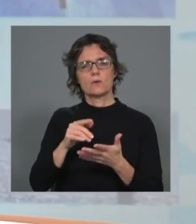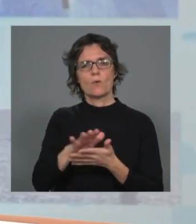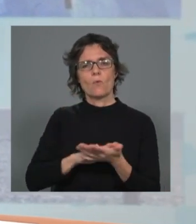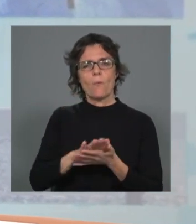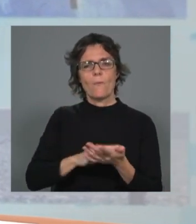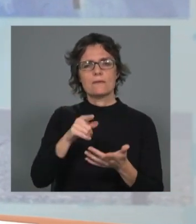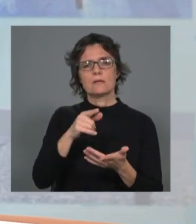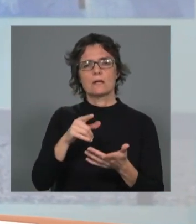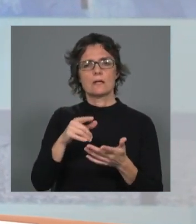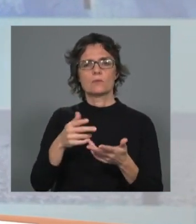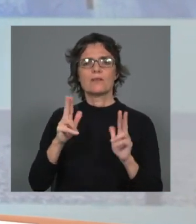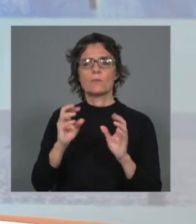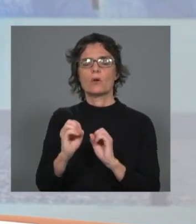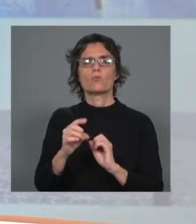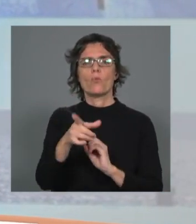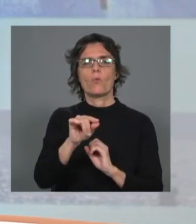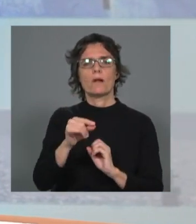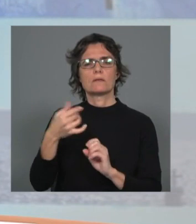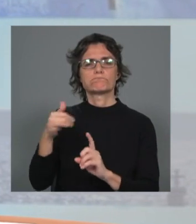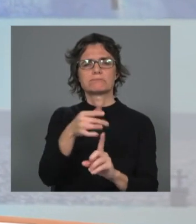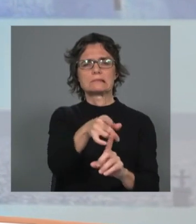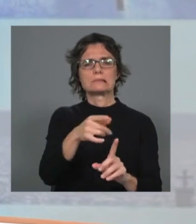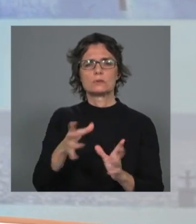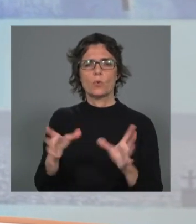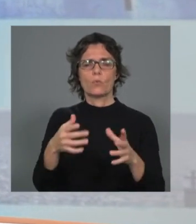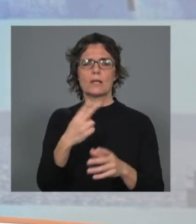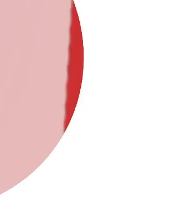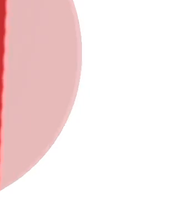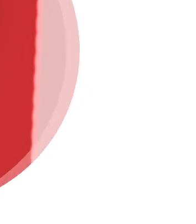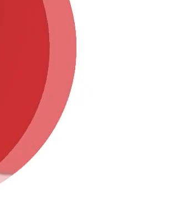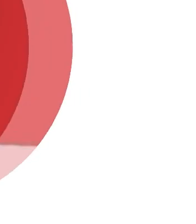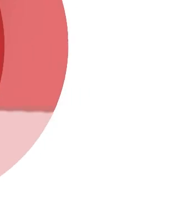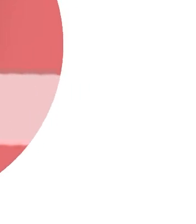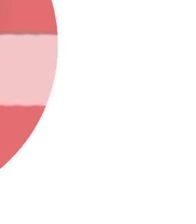e perseguição que afetam muitas comunidades cristãs em todo o mundo.